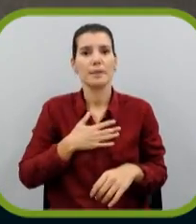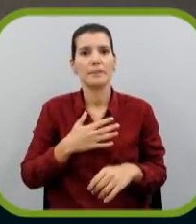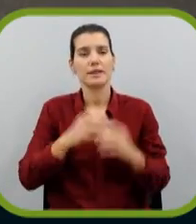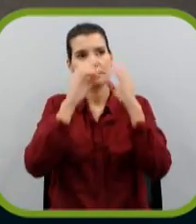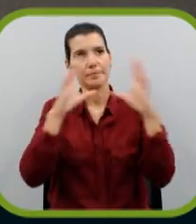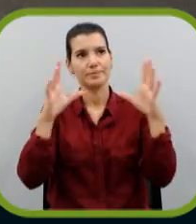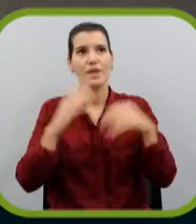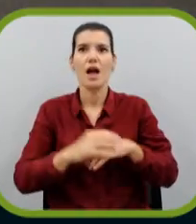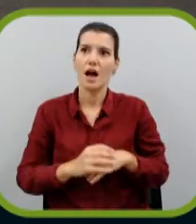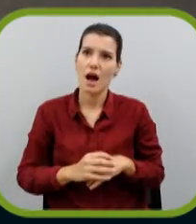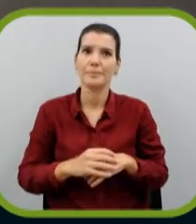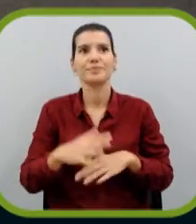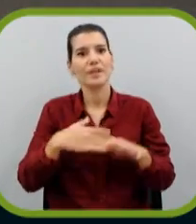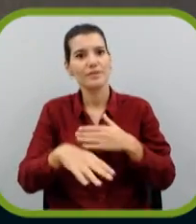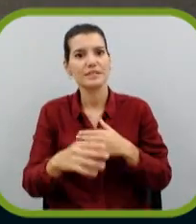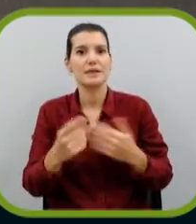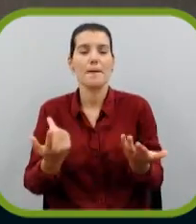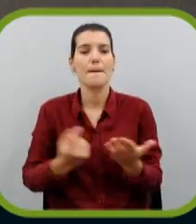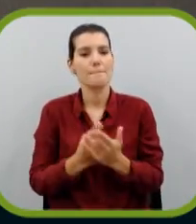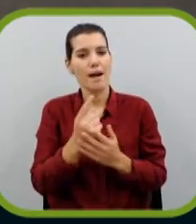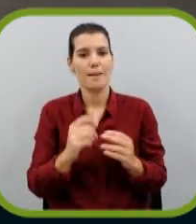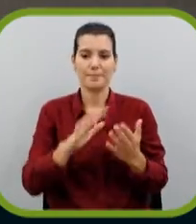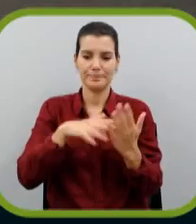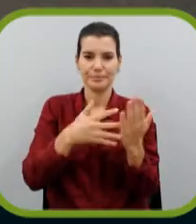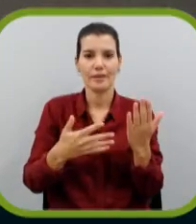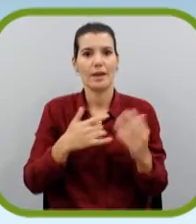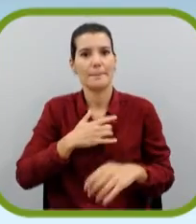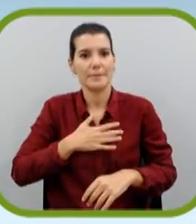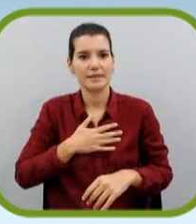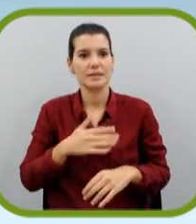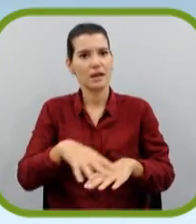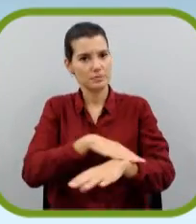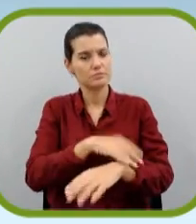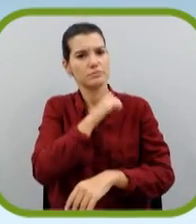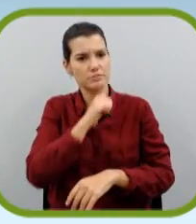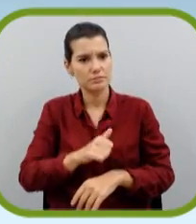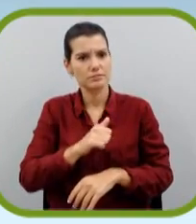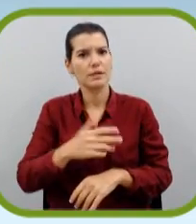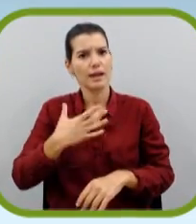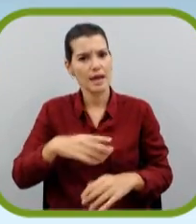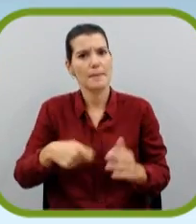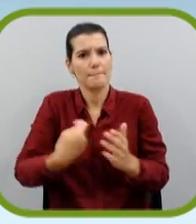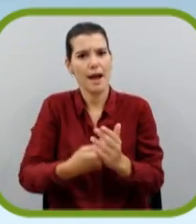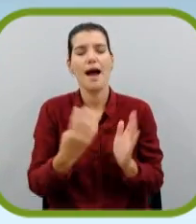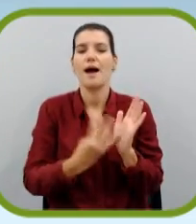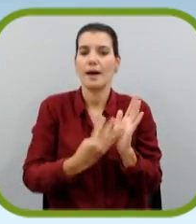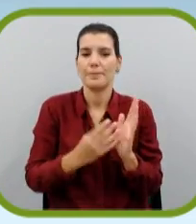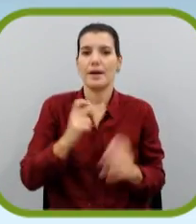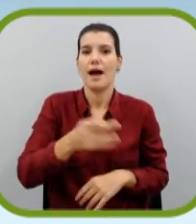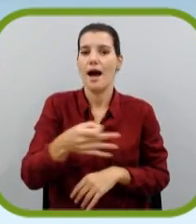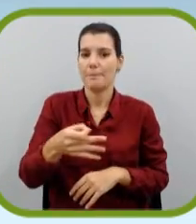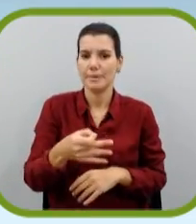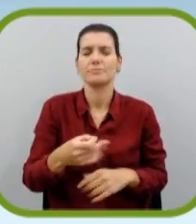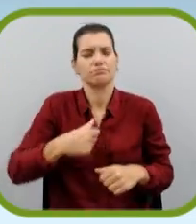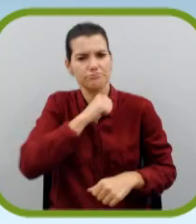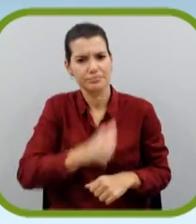há uma pessoa numa empresa surge com a ideia, vamos fazer uma app para a empresa. E as pessoas, a administração está disposta a pagar por uma